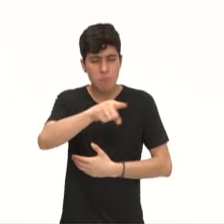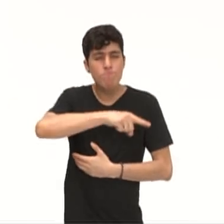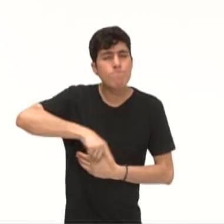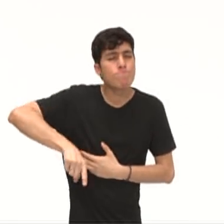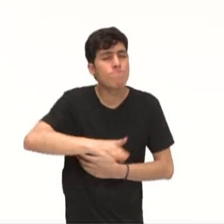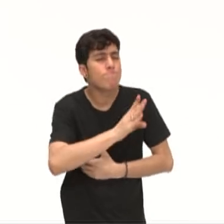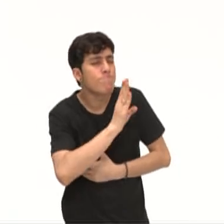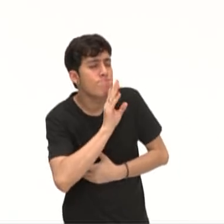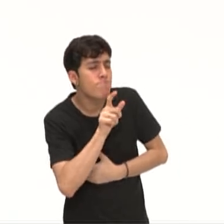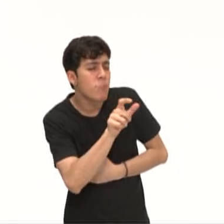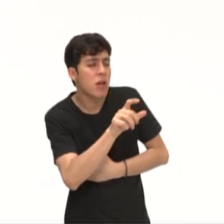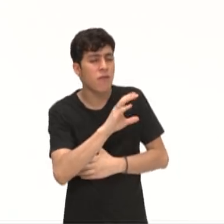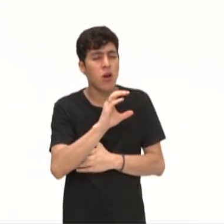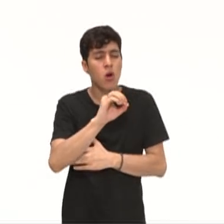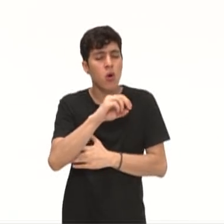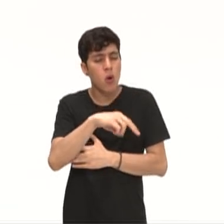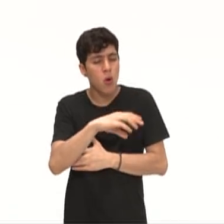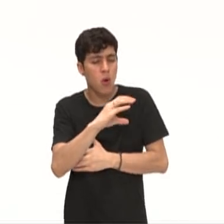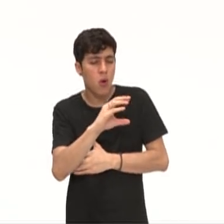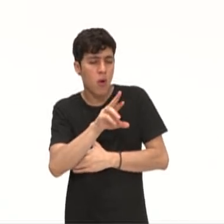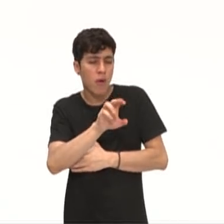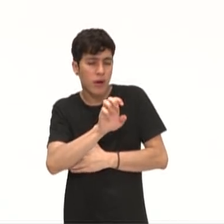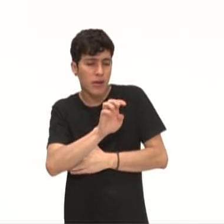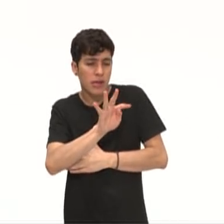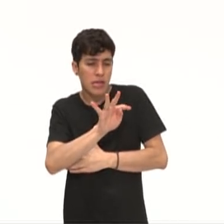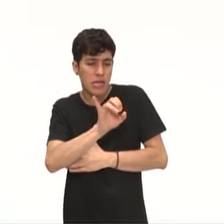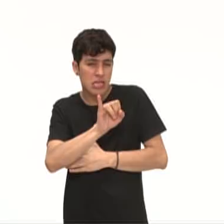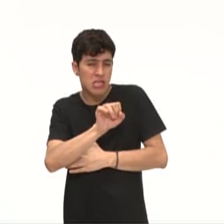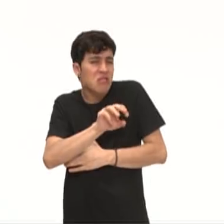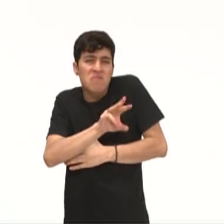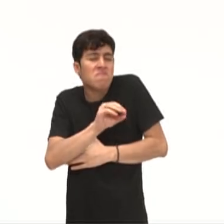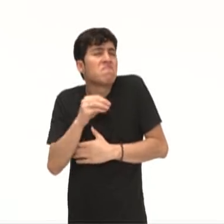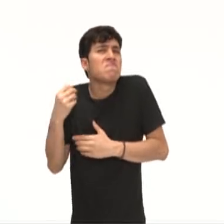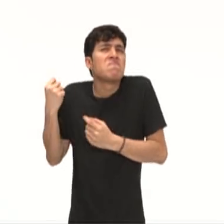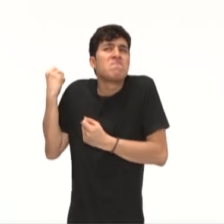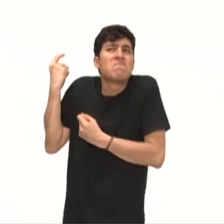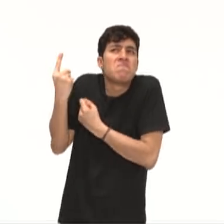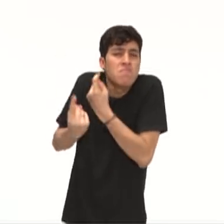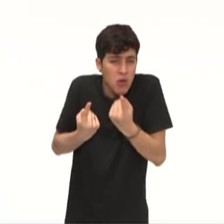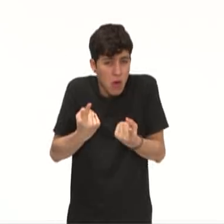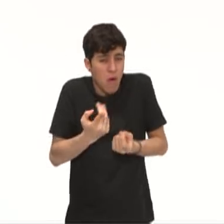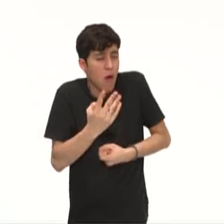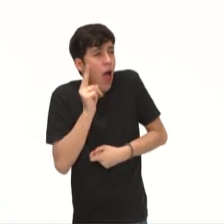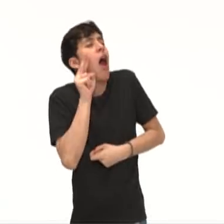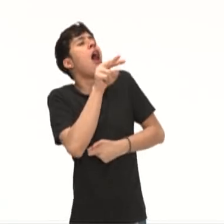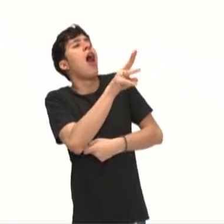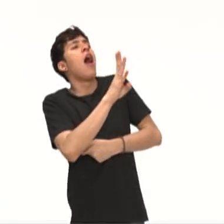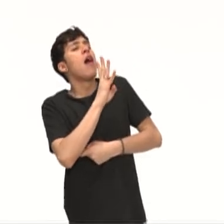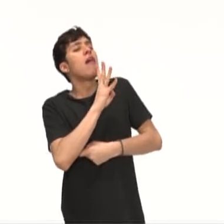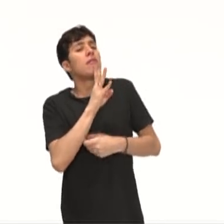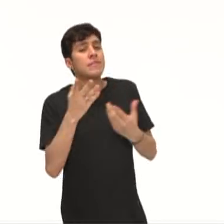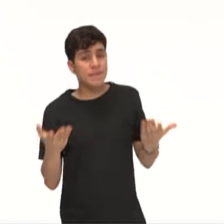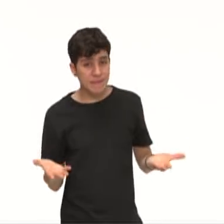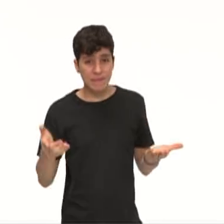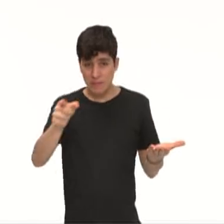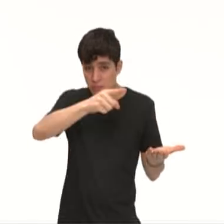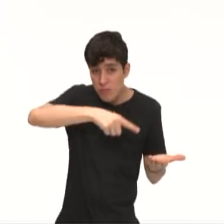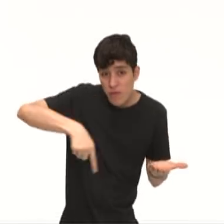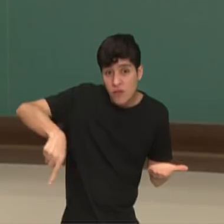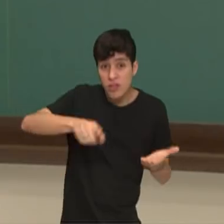na palavrinha concretismo em algum momento da sua vida? Por um acaso você já viu algum tipo de